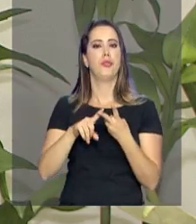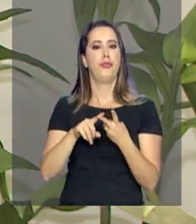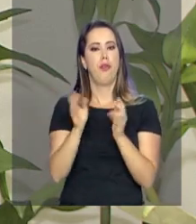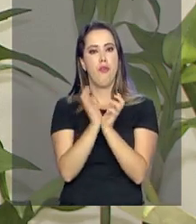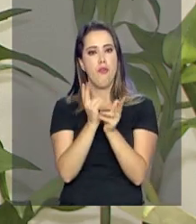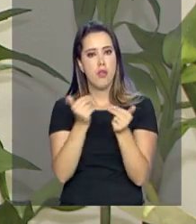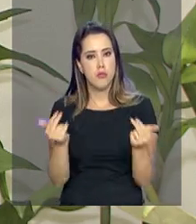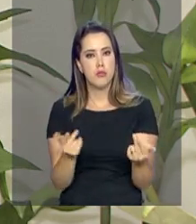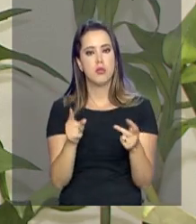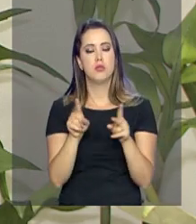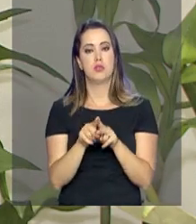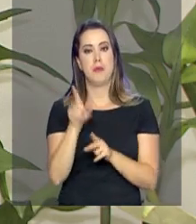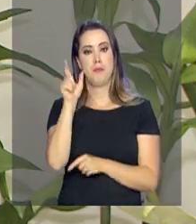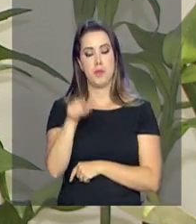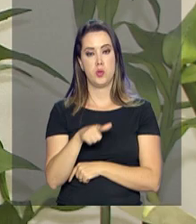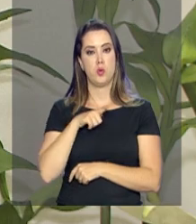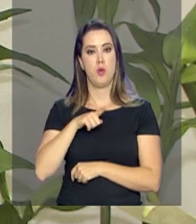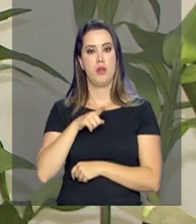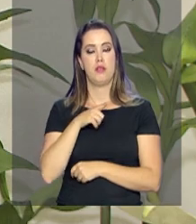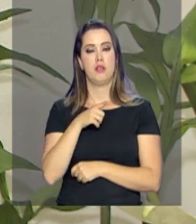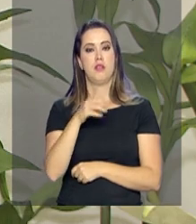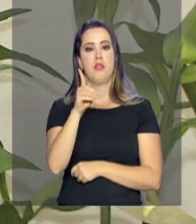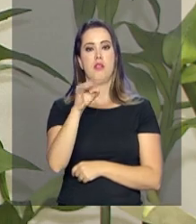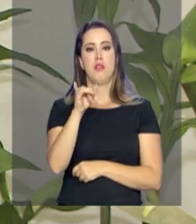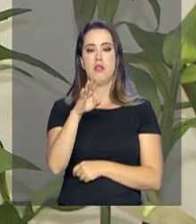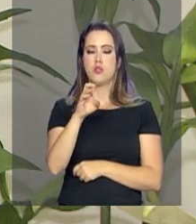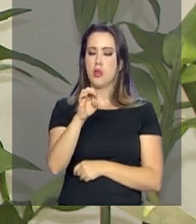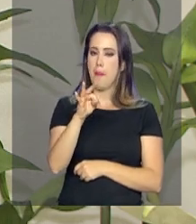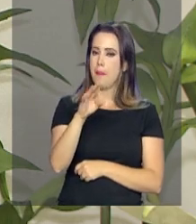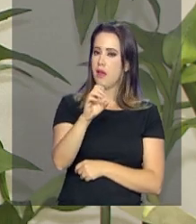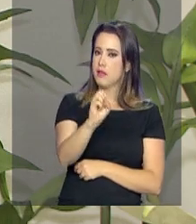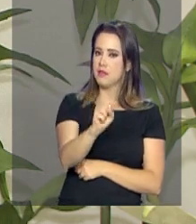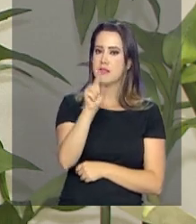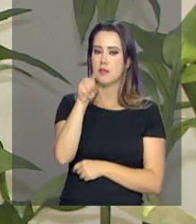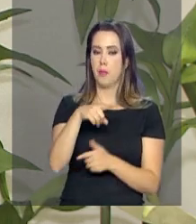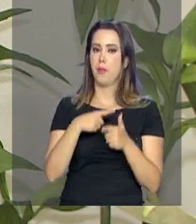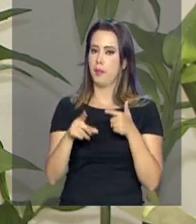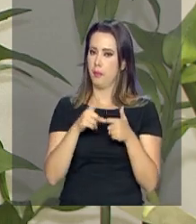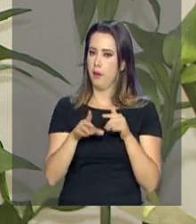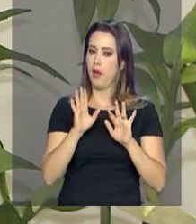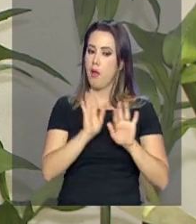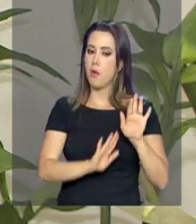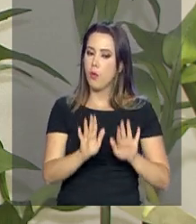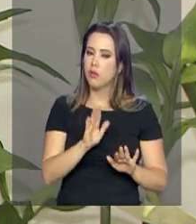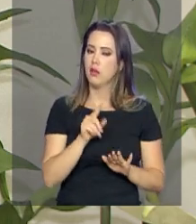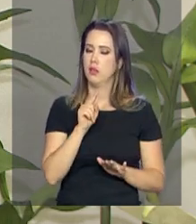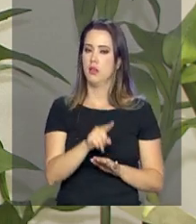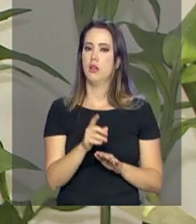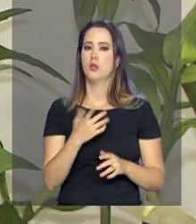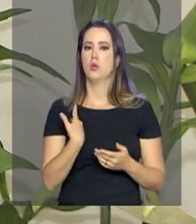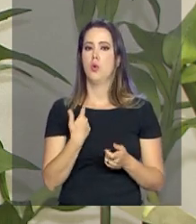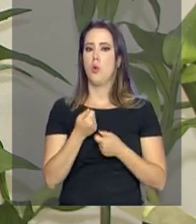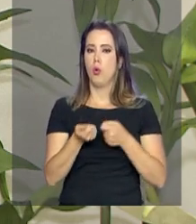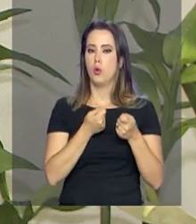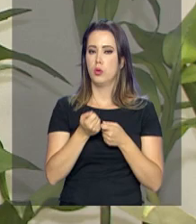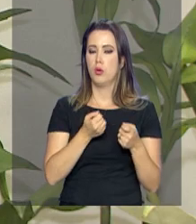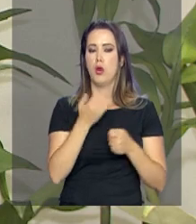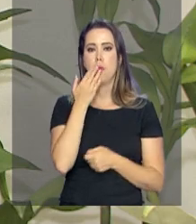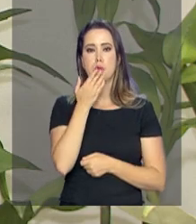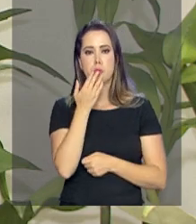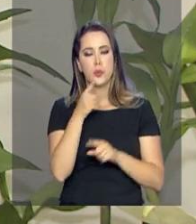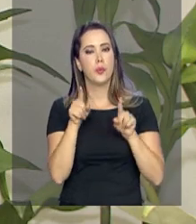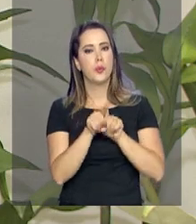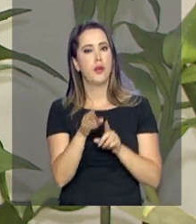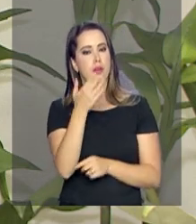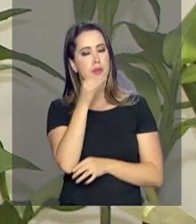os diabéticos também são uma população de altíssimo risco para o avc então controlar o açúcar no sangue com